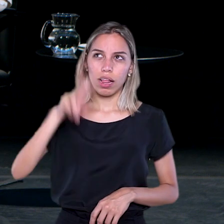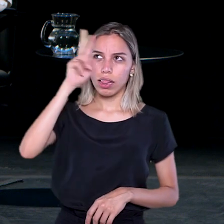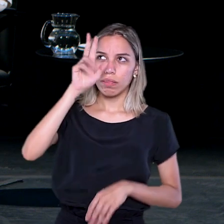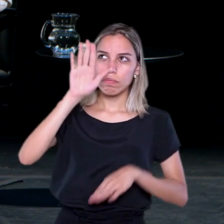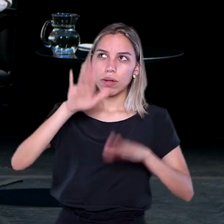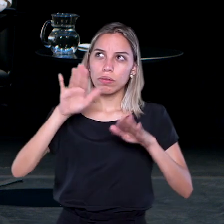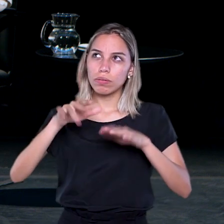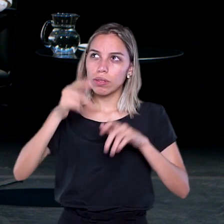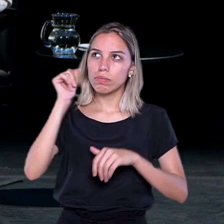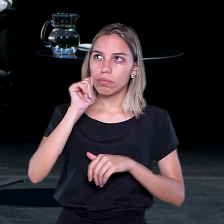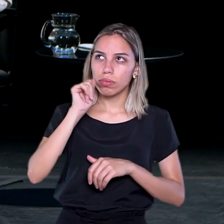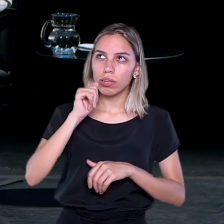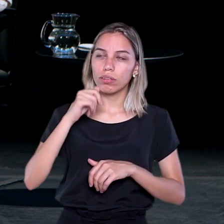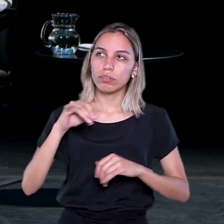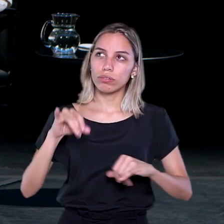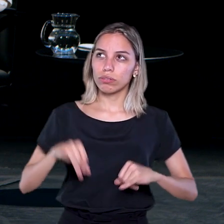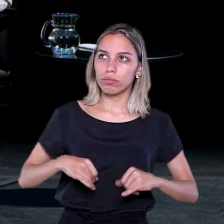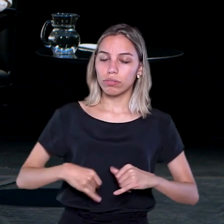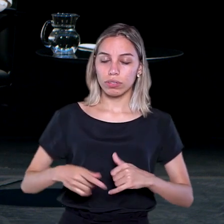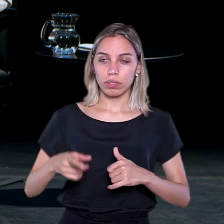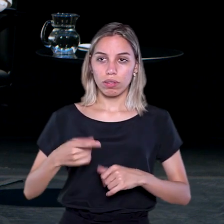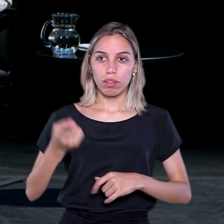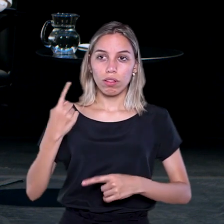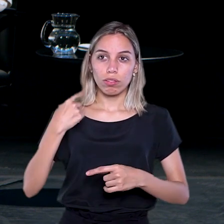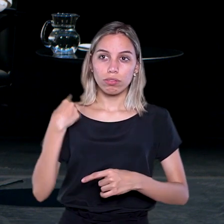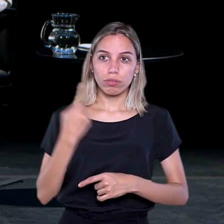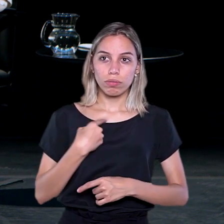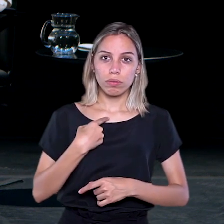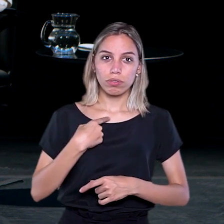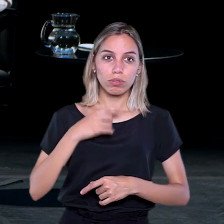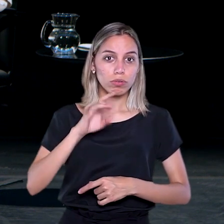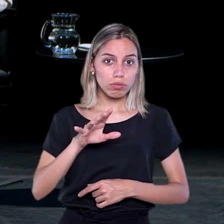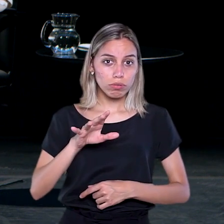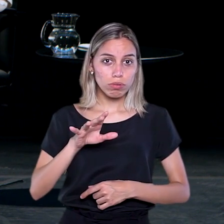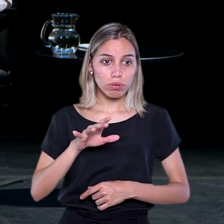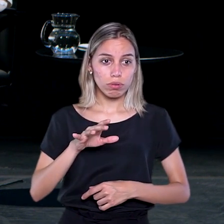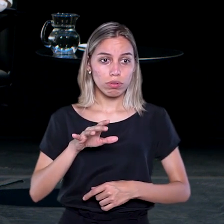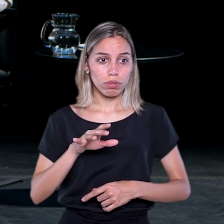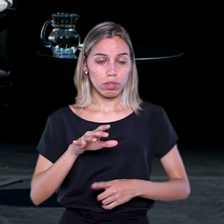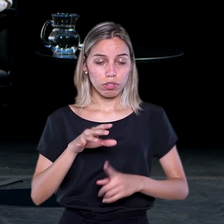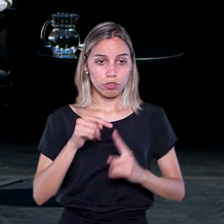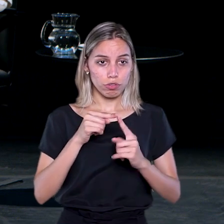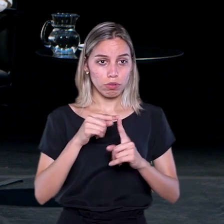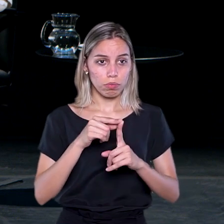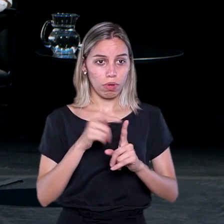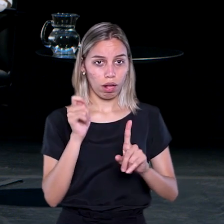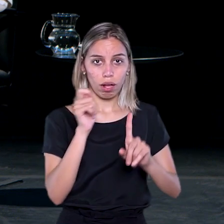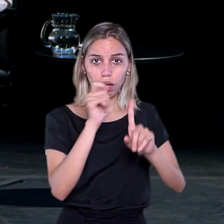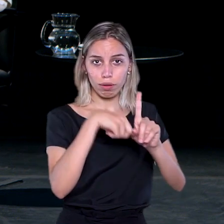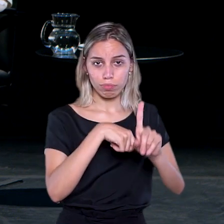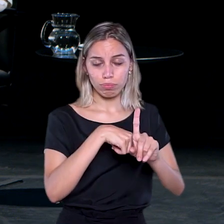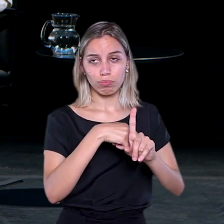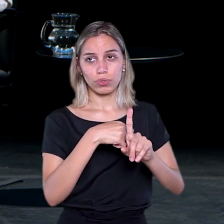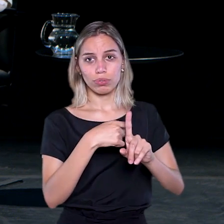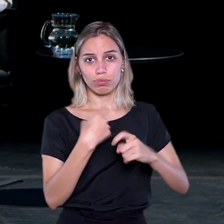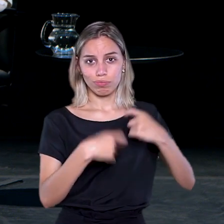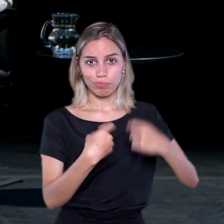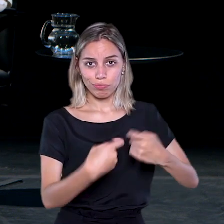assim, muito pincelando. Nós fomos, na história do Brasil, reprodutoras. Sofremos estupro colonial.